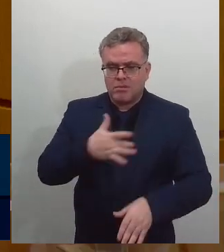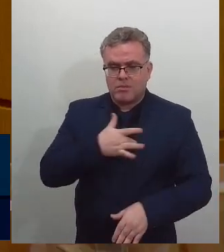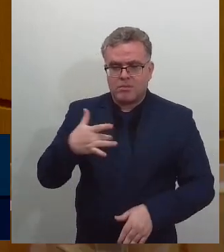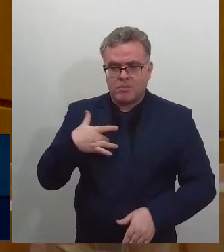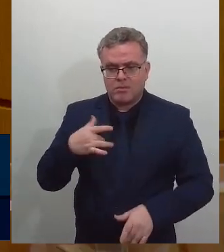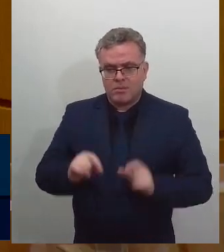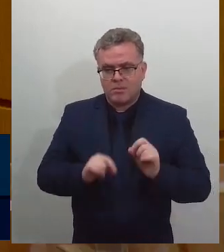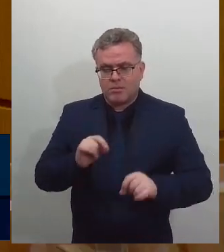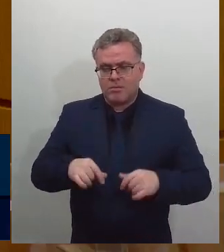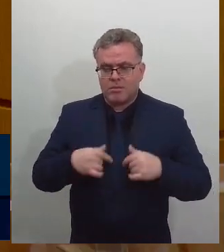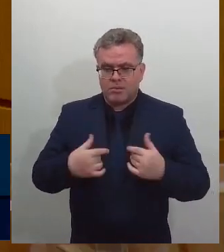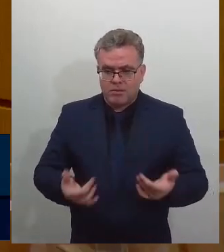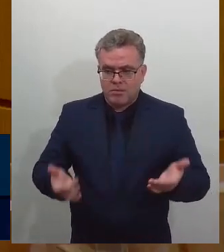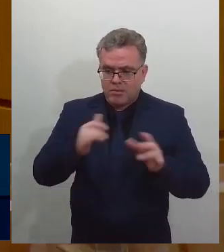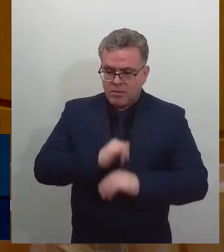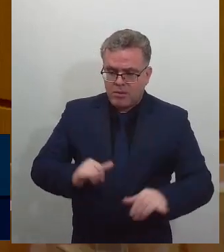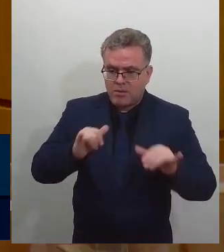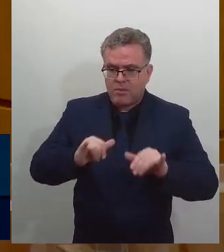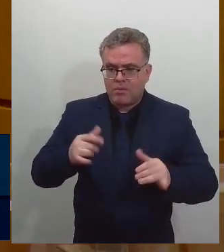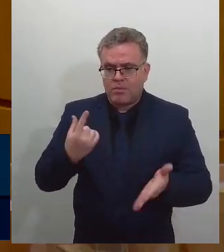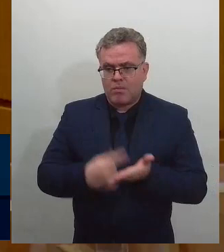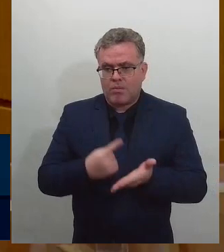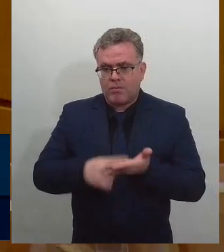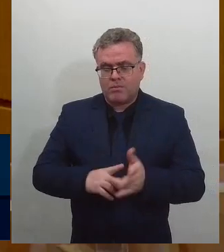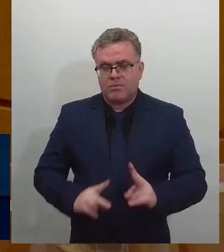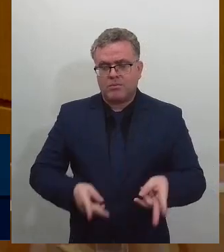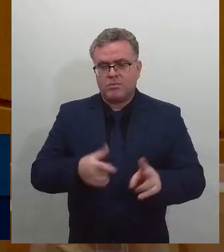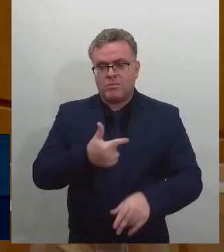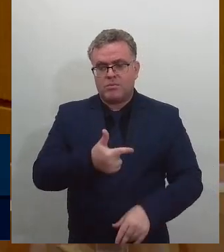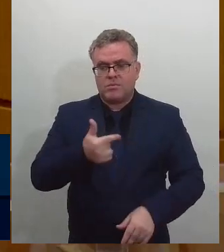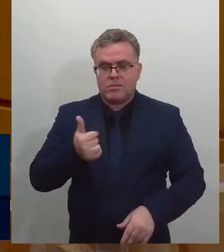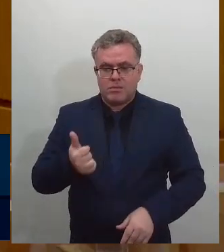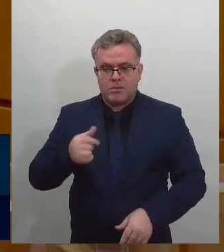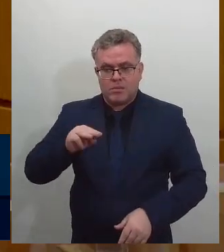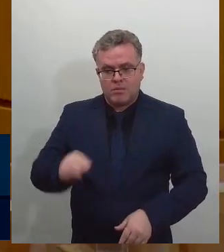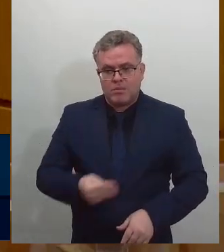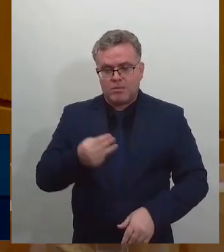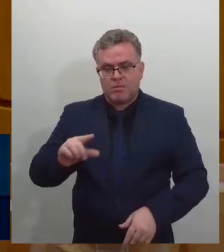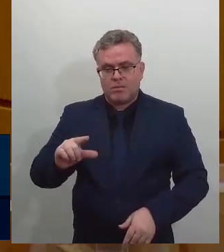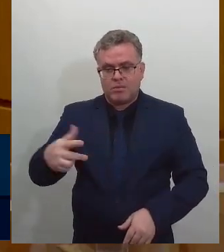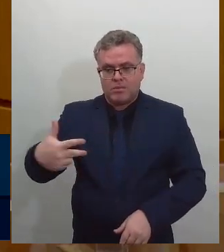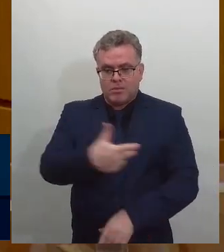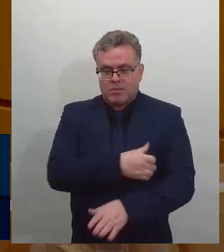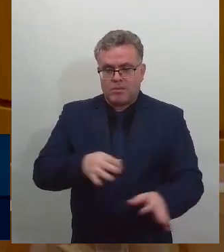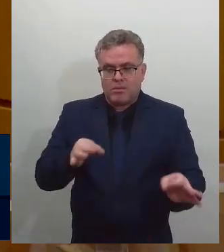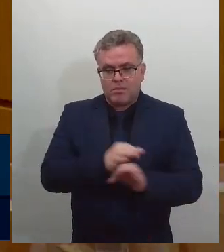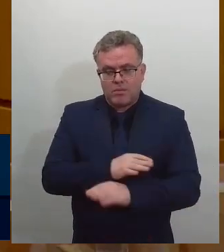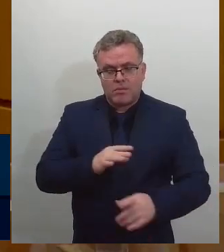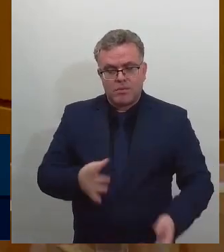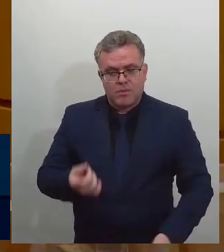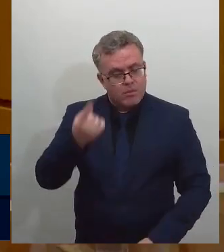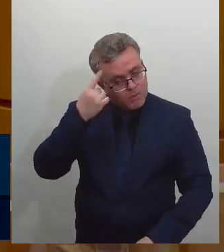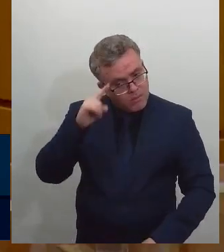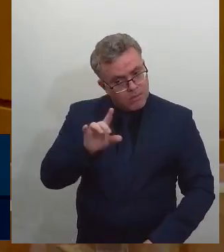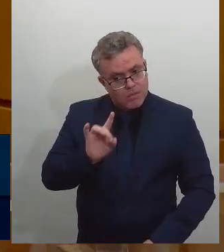registrou a aplicação de mais de 21 mil doses aplicadas em um único dia. Um número significativo, mas que precisa